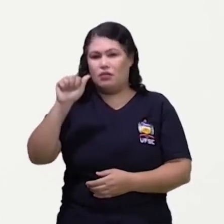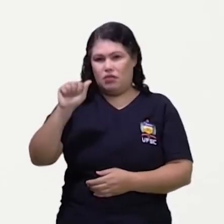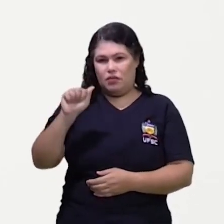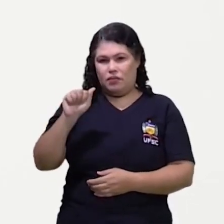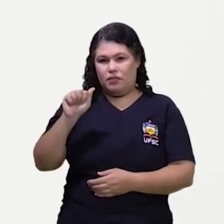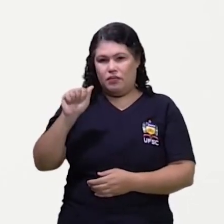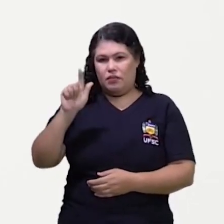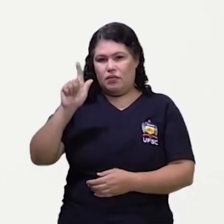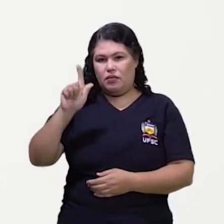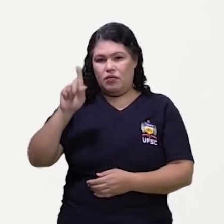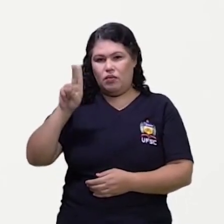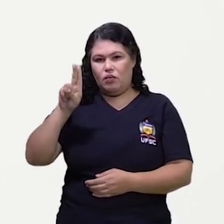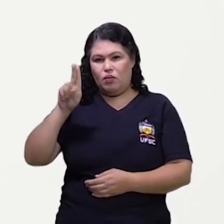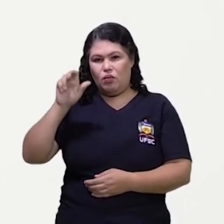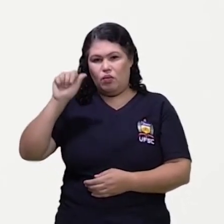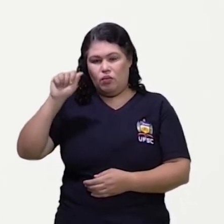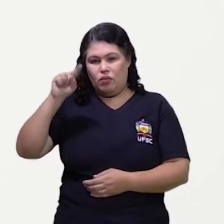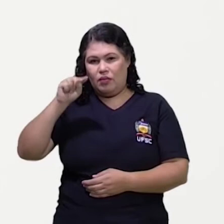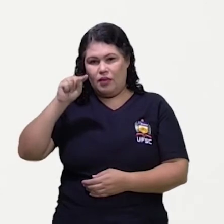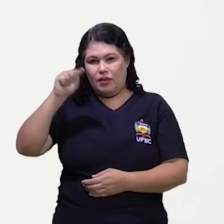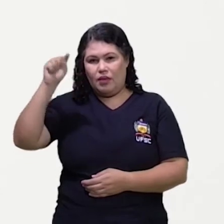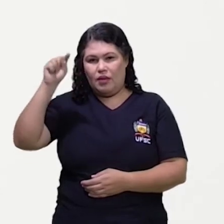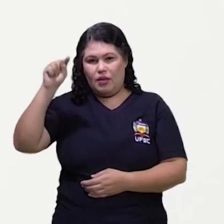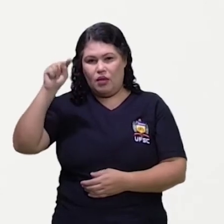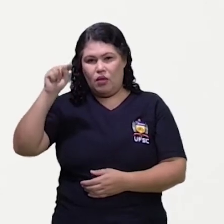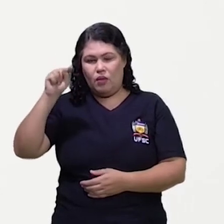água. Se fôssemos